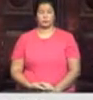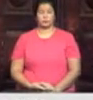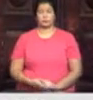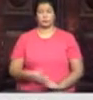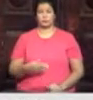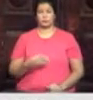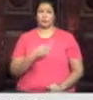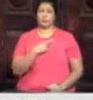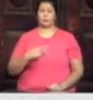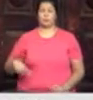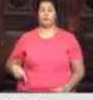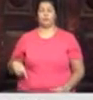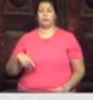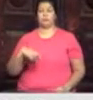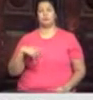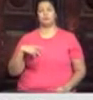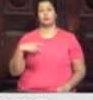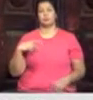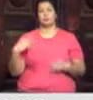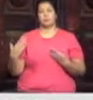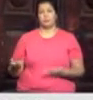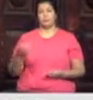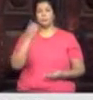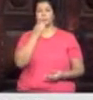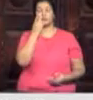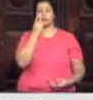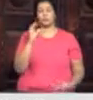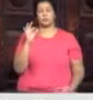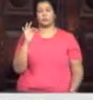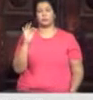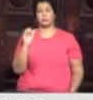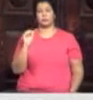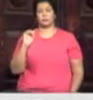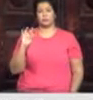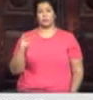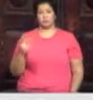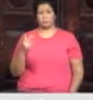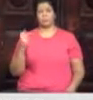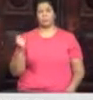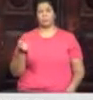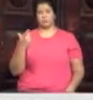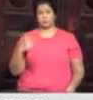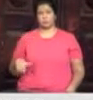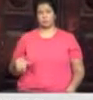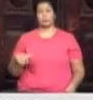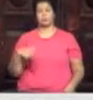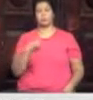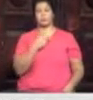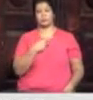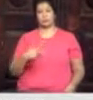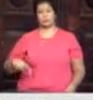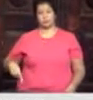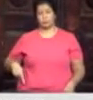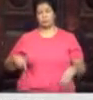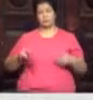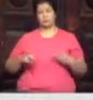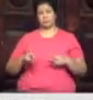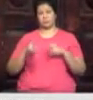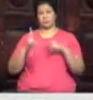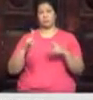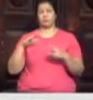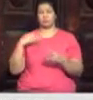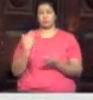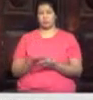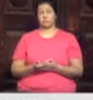Senhora Presidenta, deputada Fatinha, presidindo, como assim tem sido nos últimos dias, nas